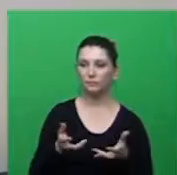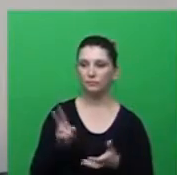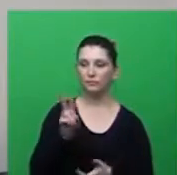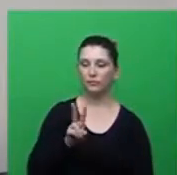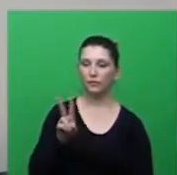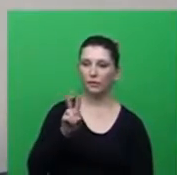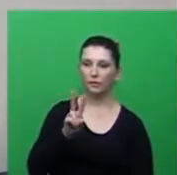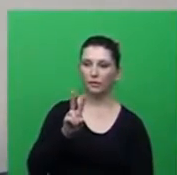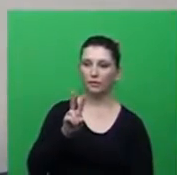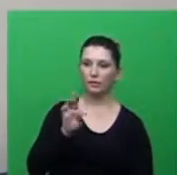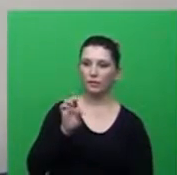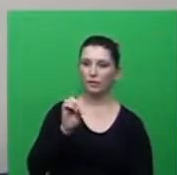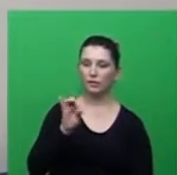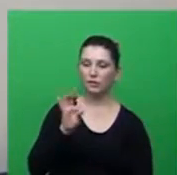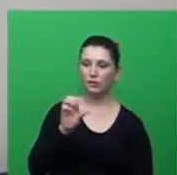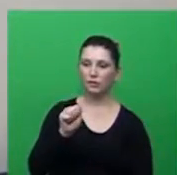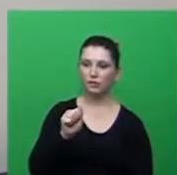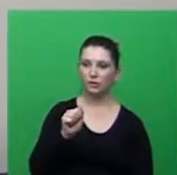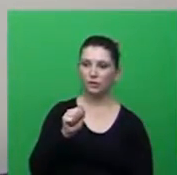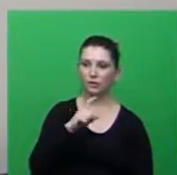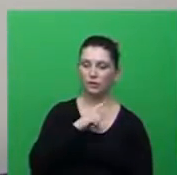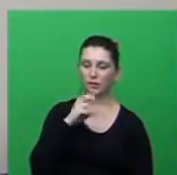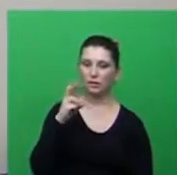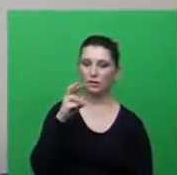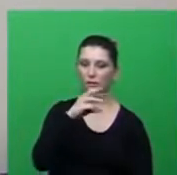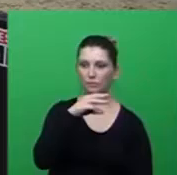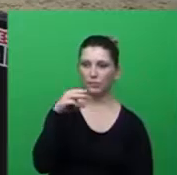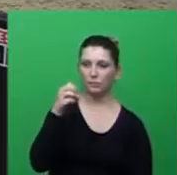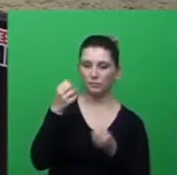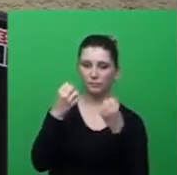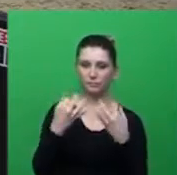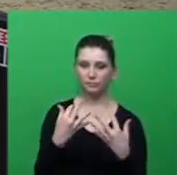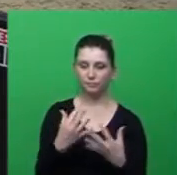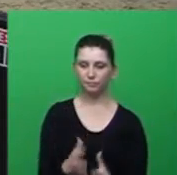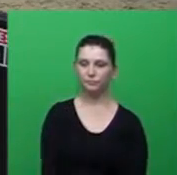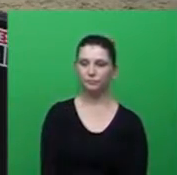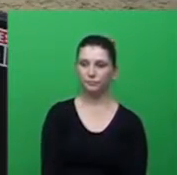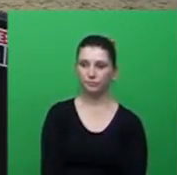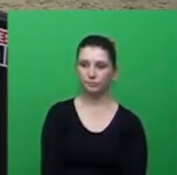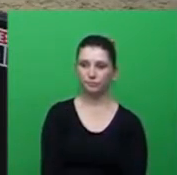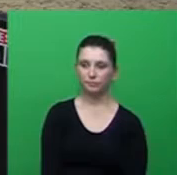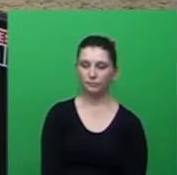vereador João Batista Belloli. Vossa Excelência dispõe de 5 minutos.